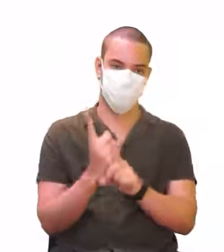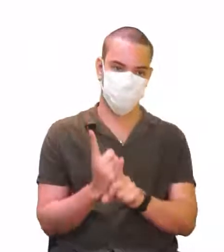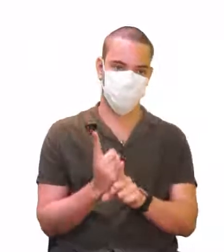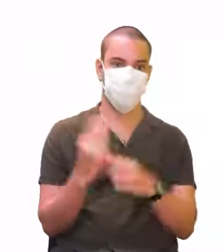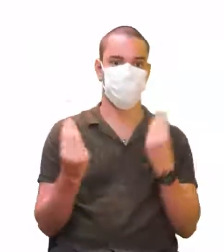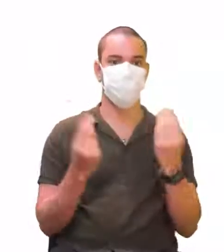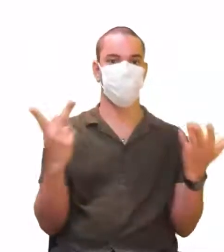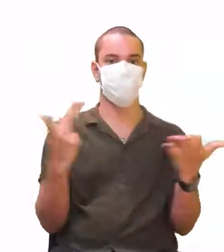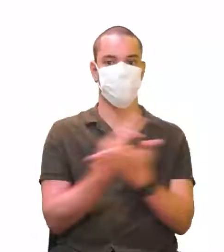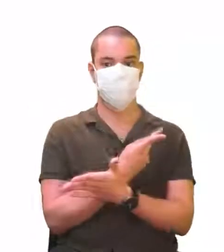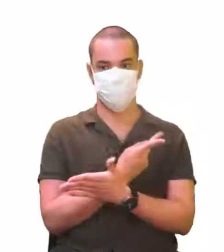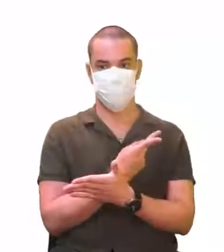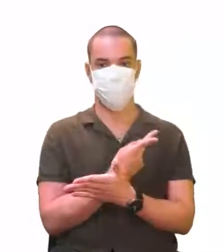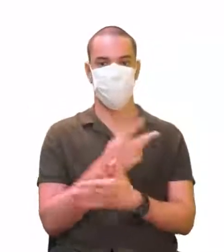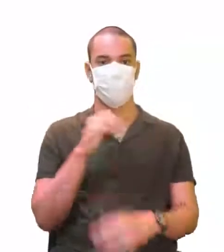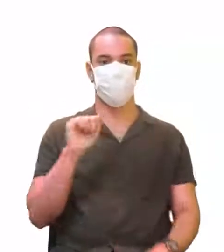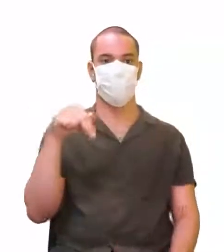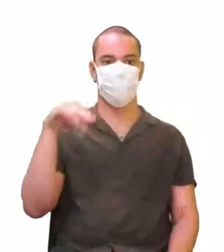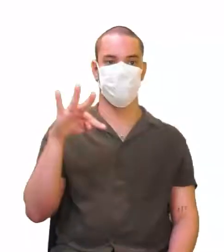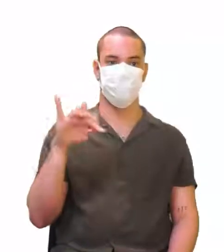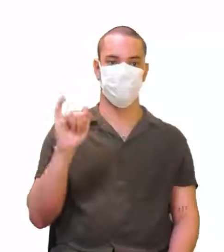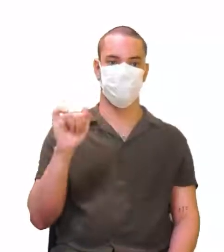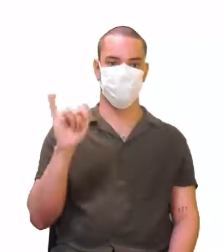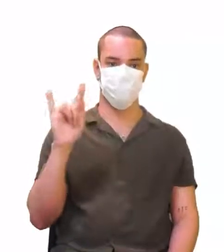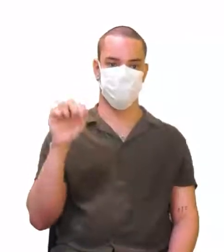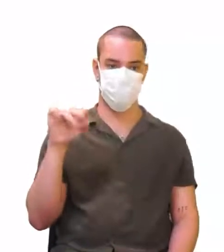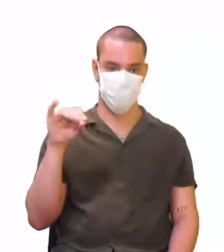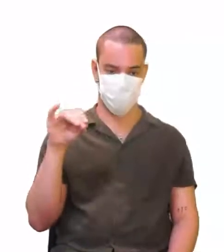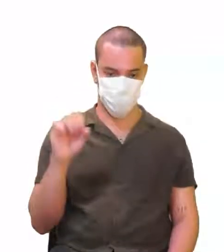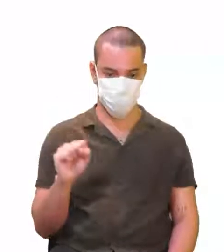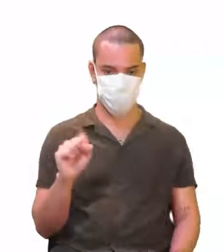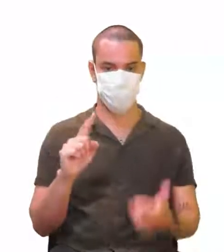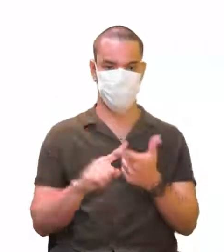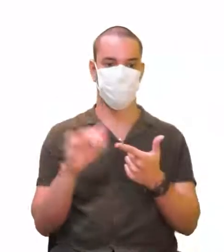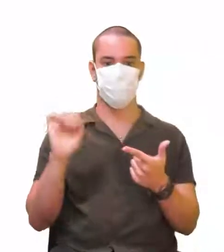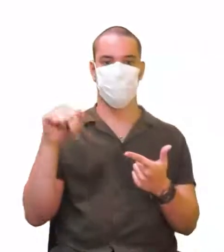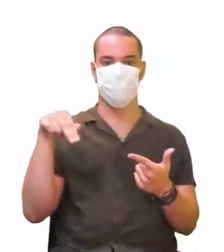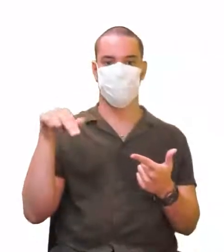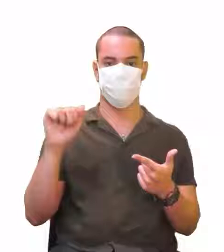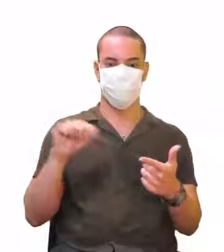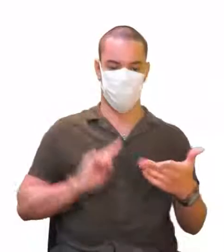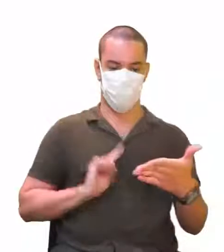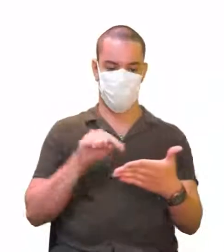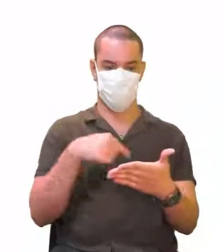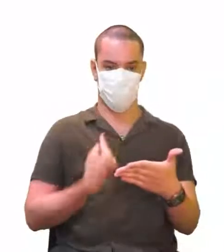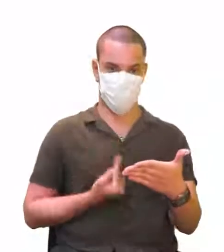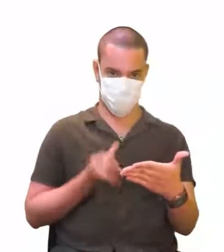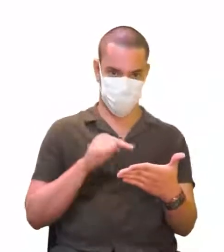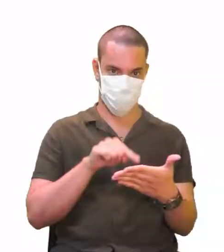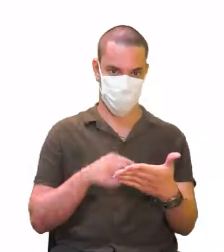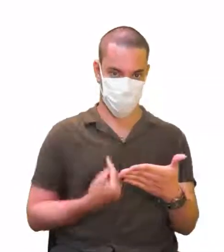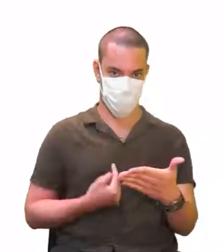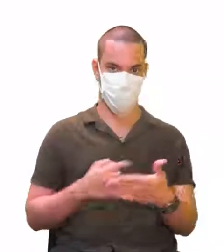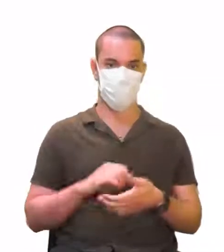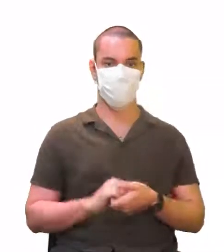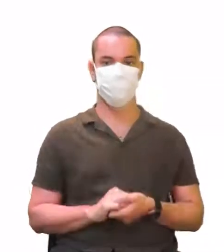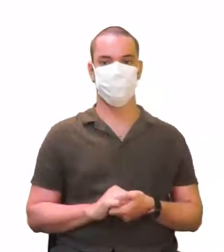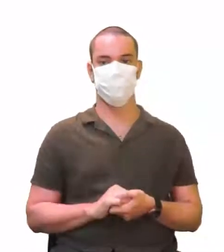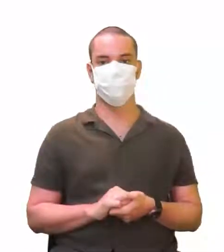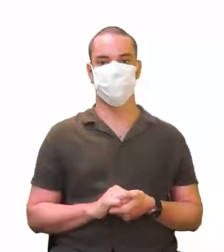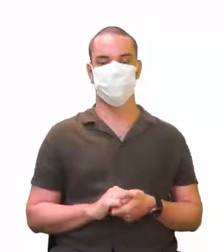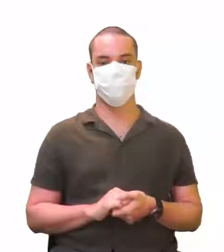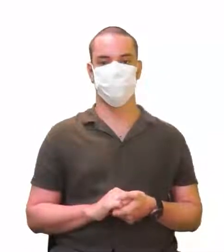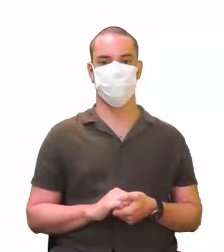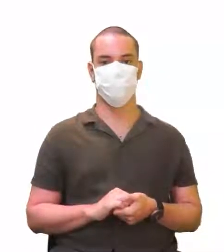e os anticorpos. Então, os antígenos são chamados de aglutinogênios e as aglutininas são chamados de